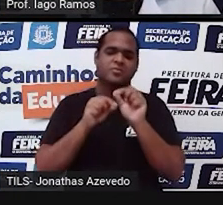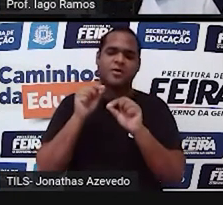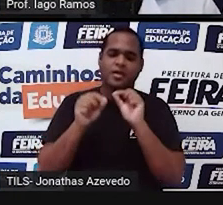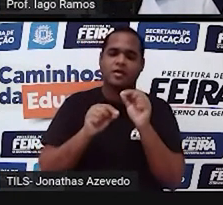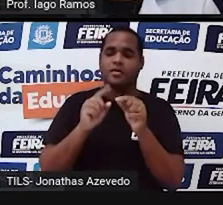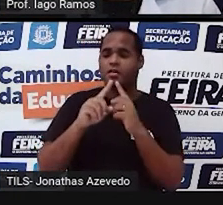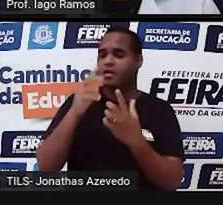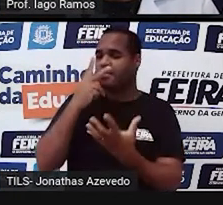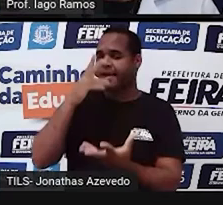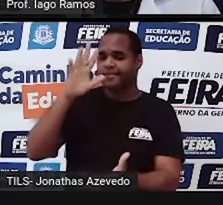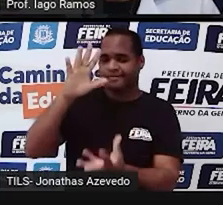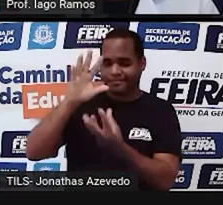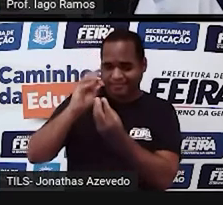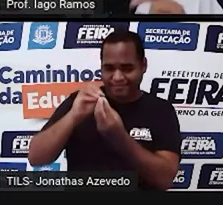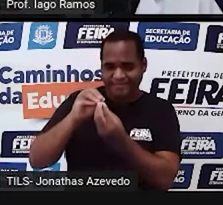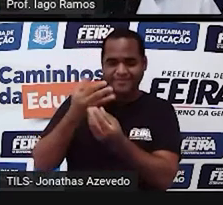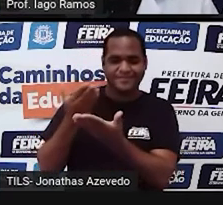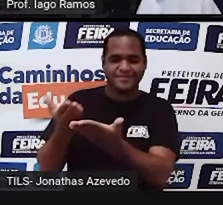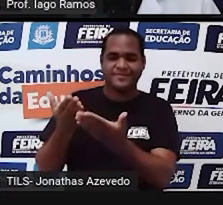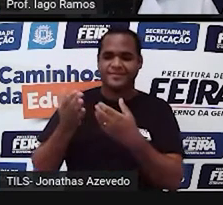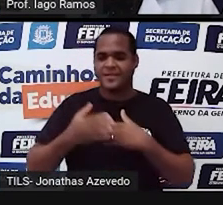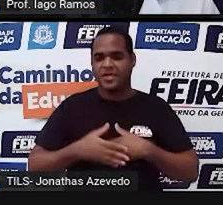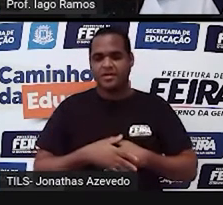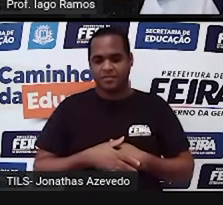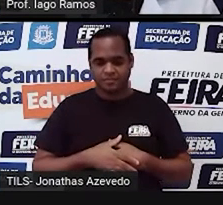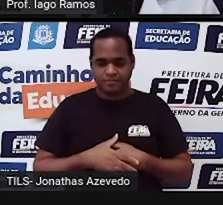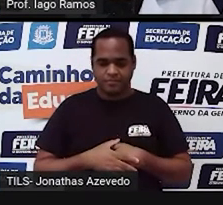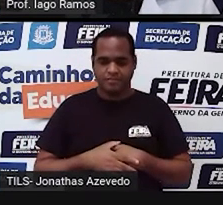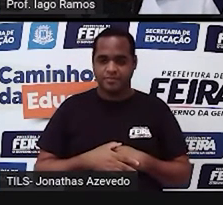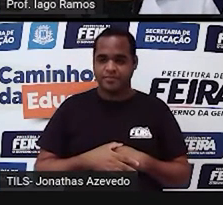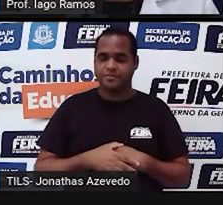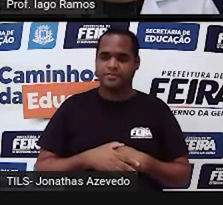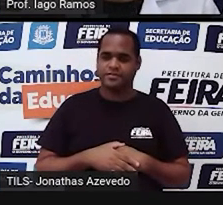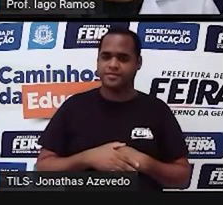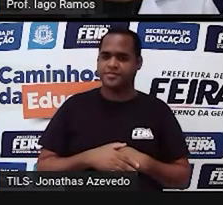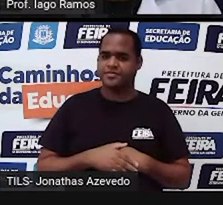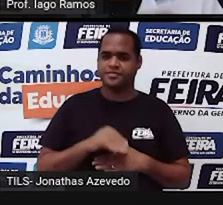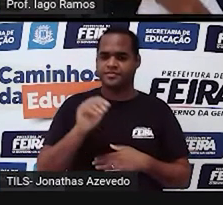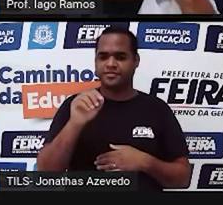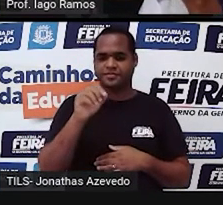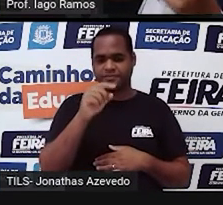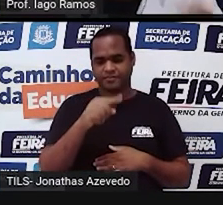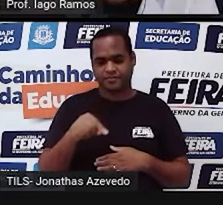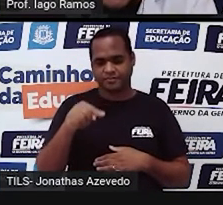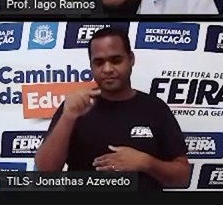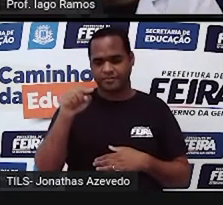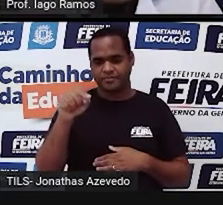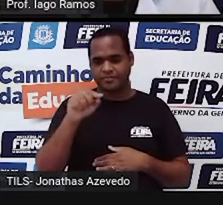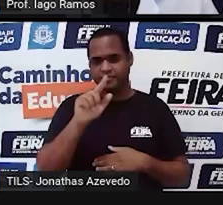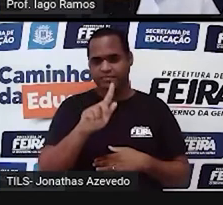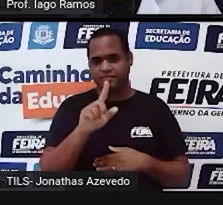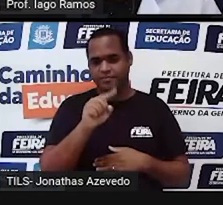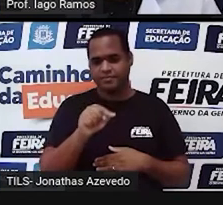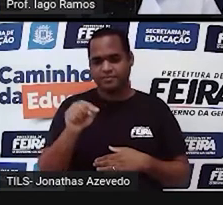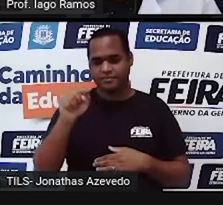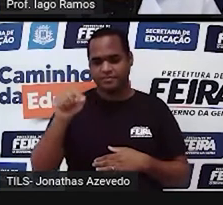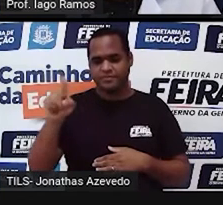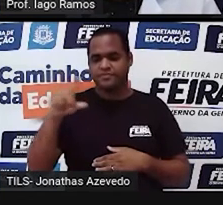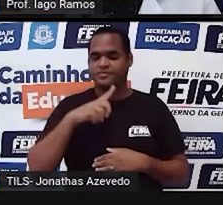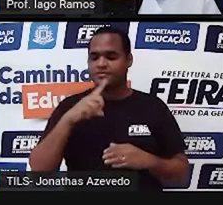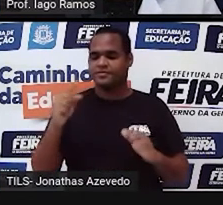forma resumida. O gráfico também ele é objetivo. Ele já te diz, né,